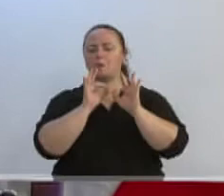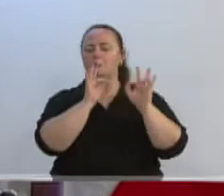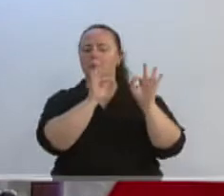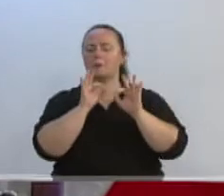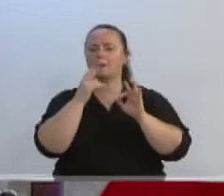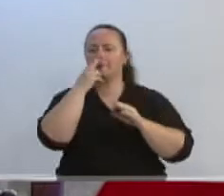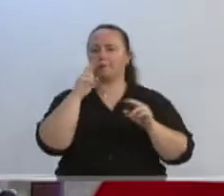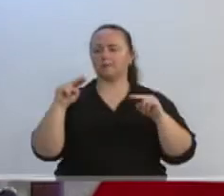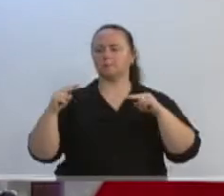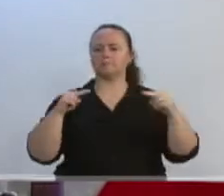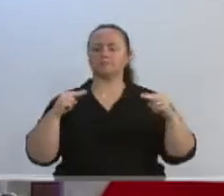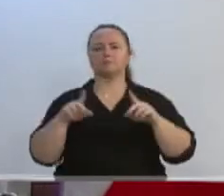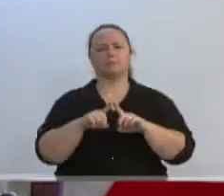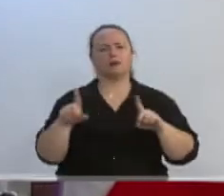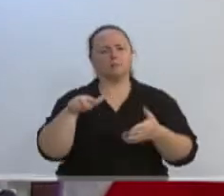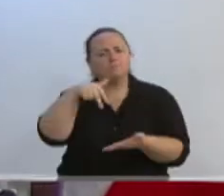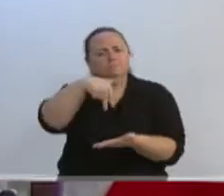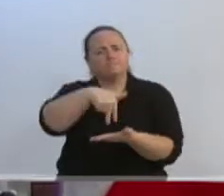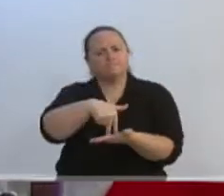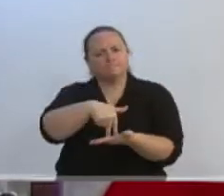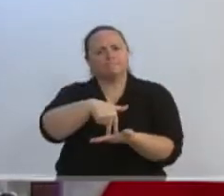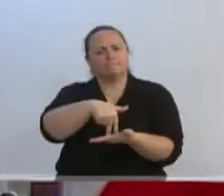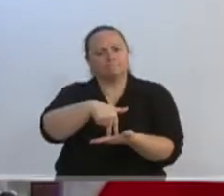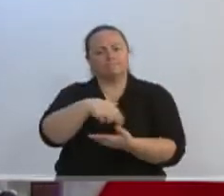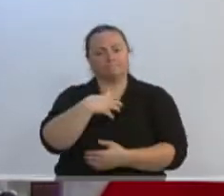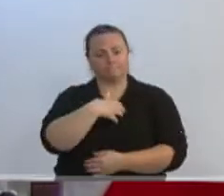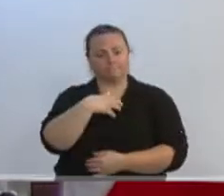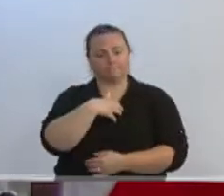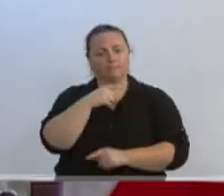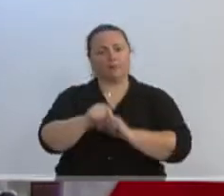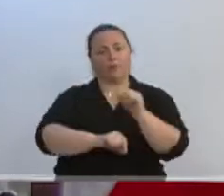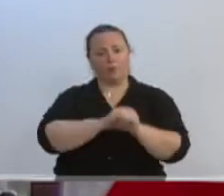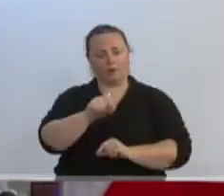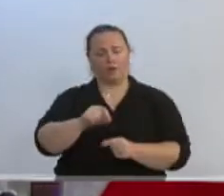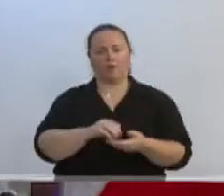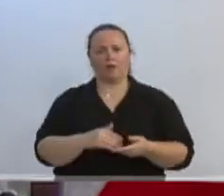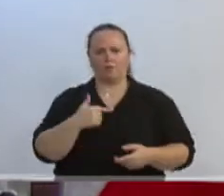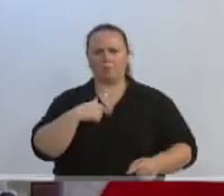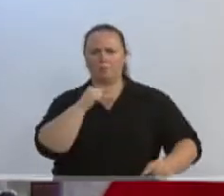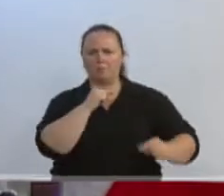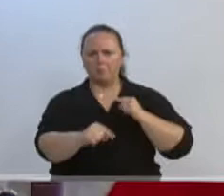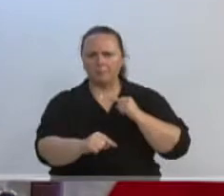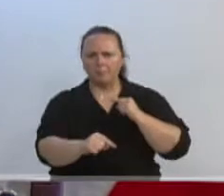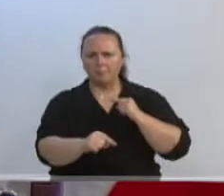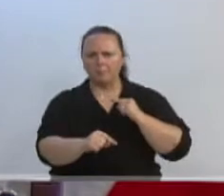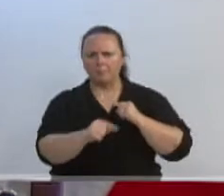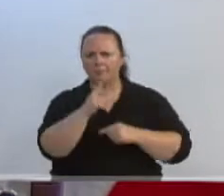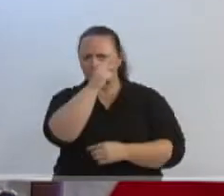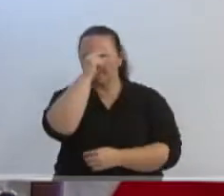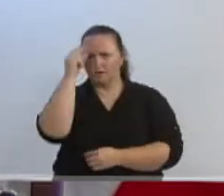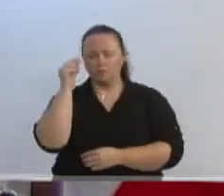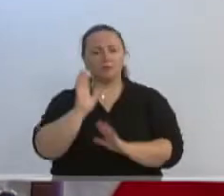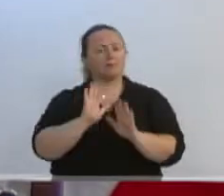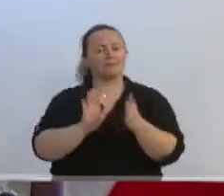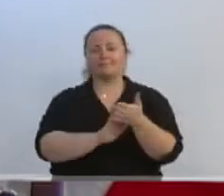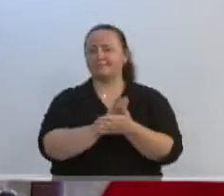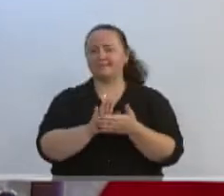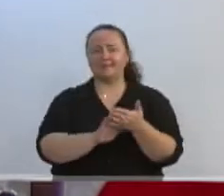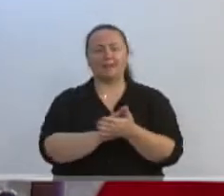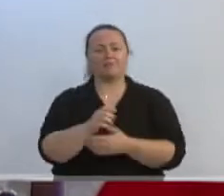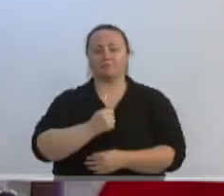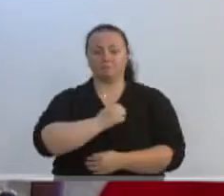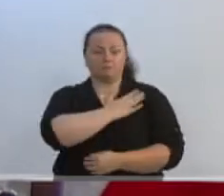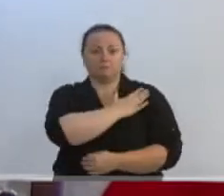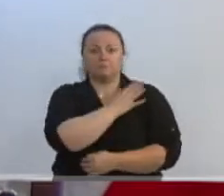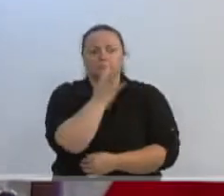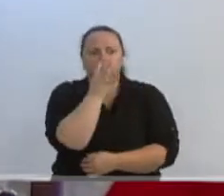enfim, dizer que a minha postura aqui dentro não é uma postura contra a administração, e muito pelo contrário, o prefeito Napoleão é uma pessoa que eu tenho